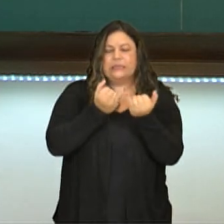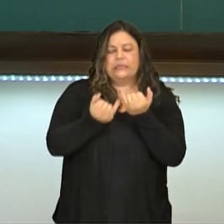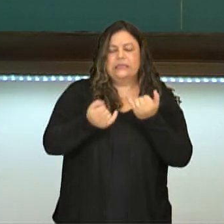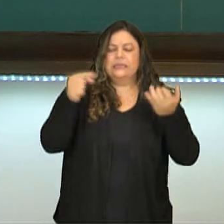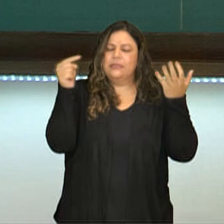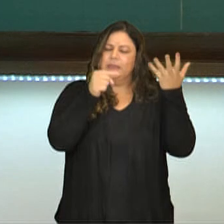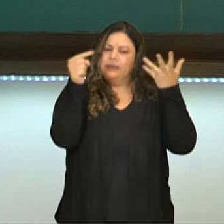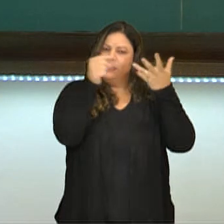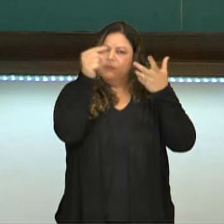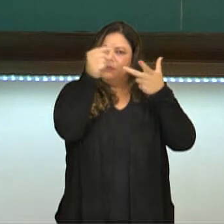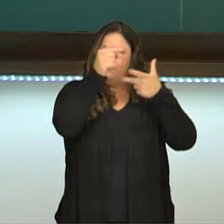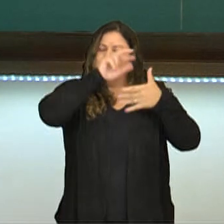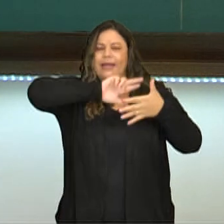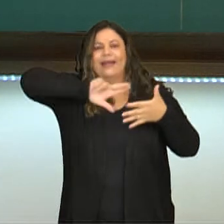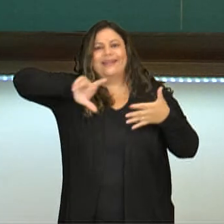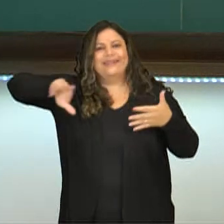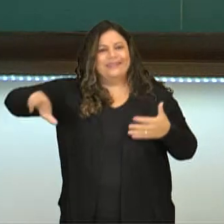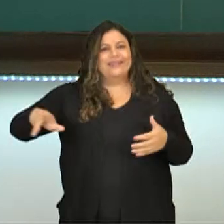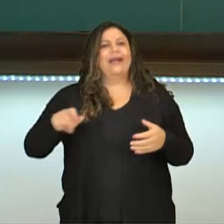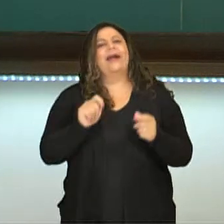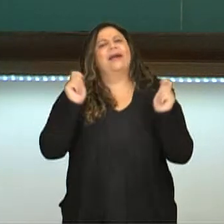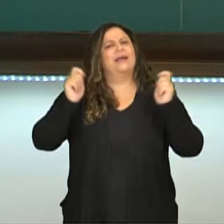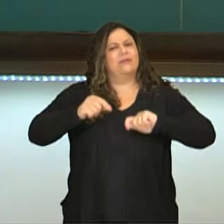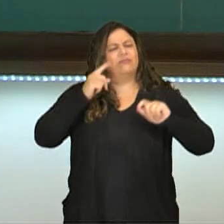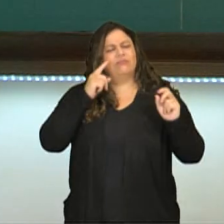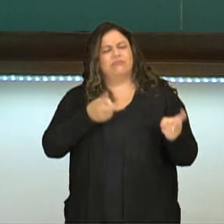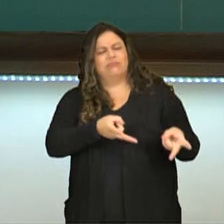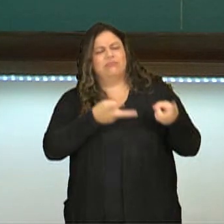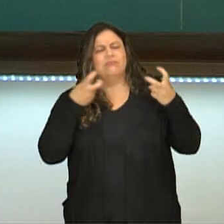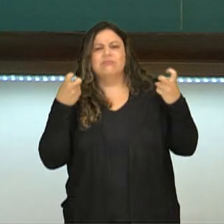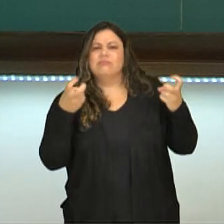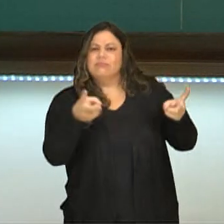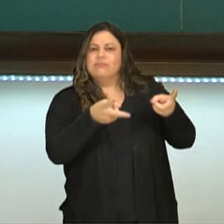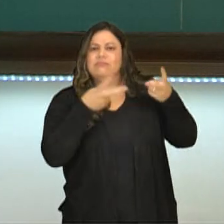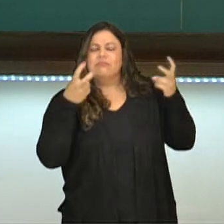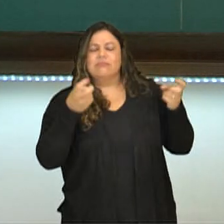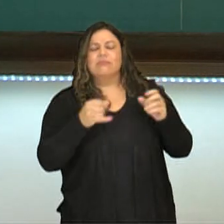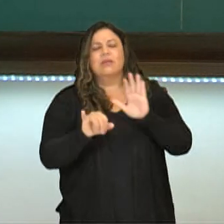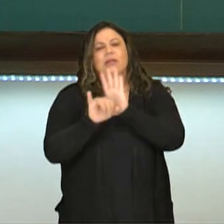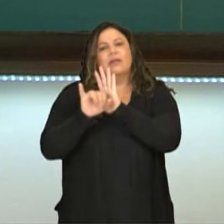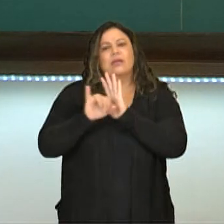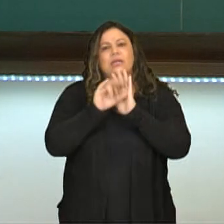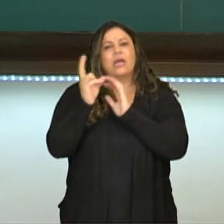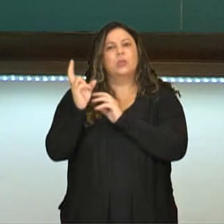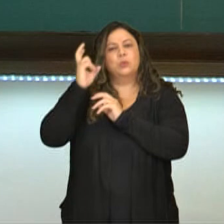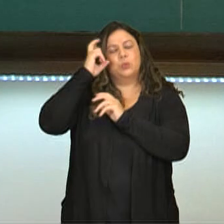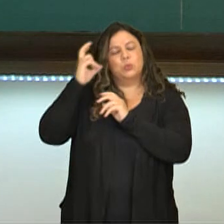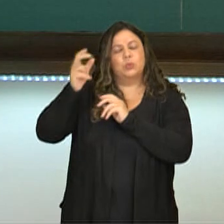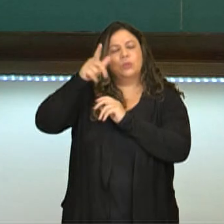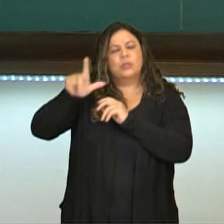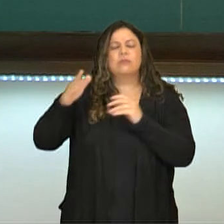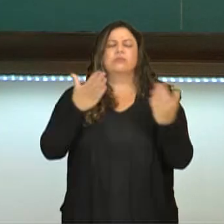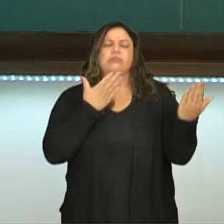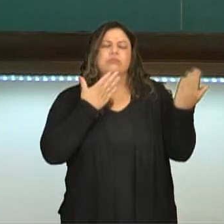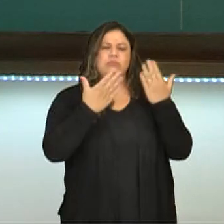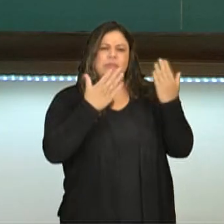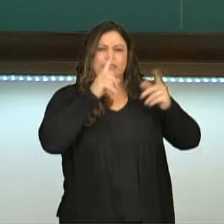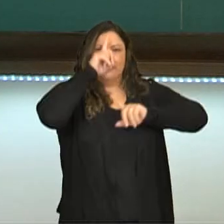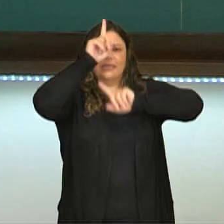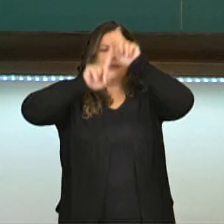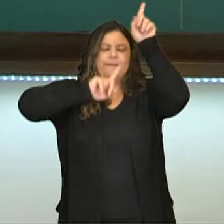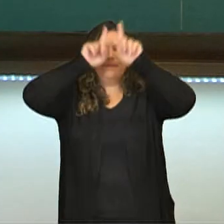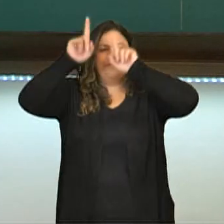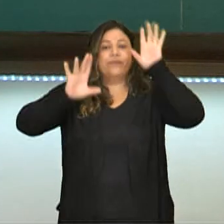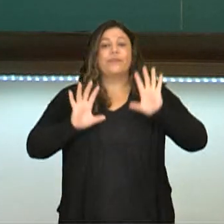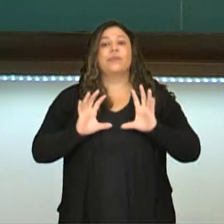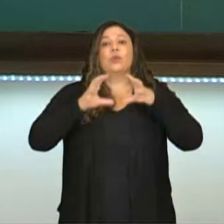série de identificações, né, de perspectivas, de identidades culturais, nós vamos começar a criar os grupos a